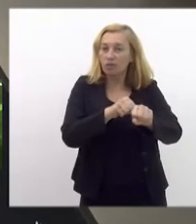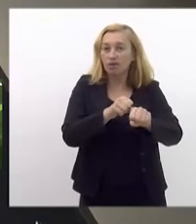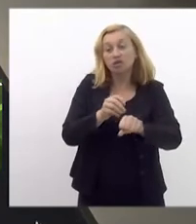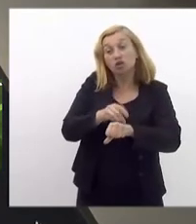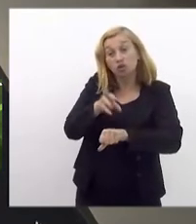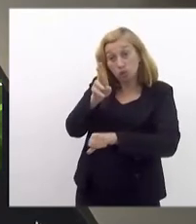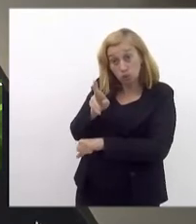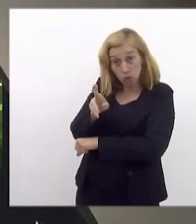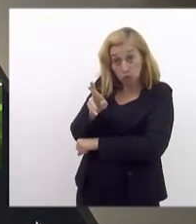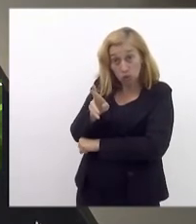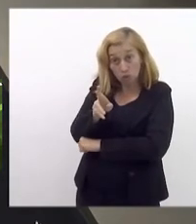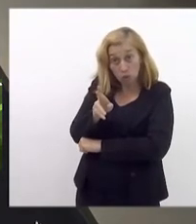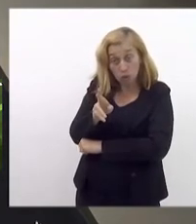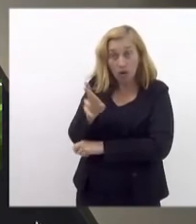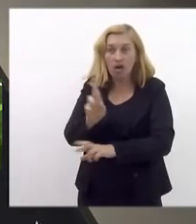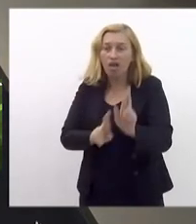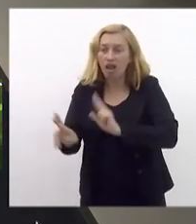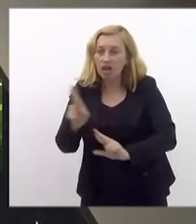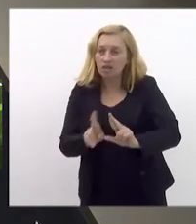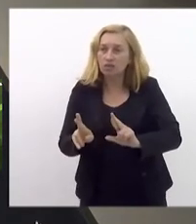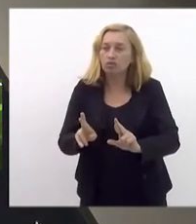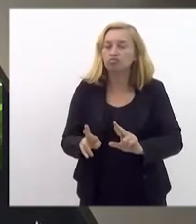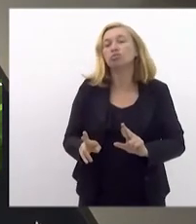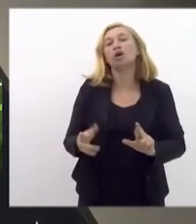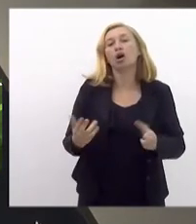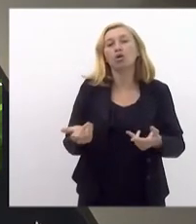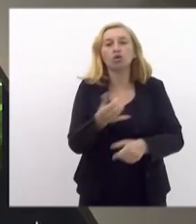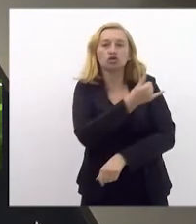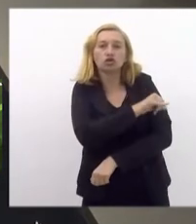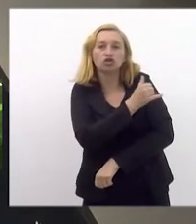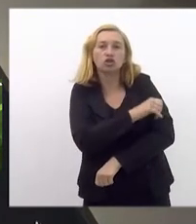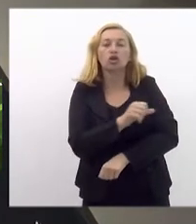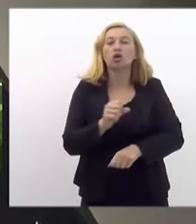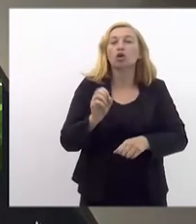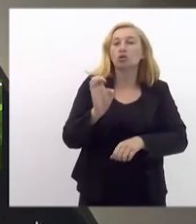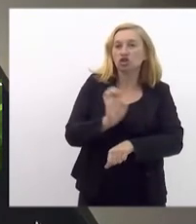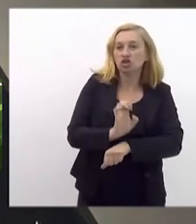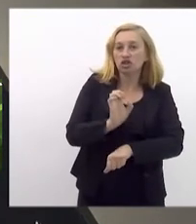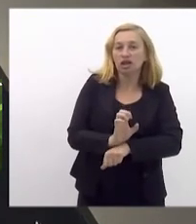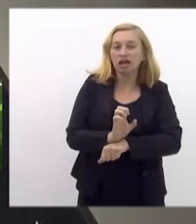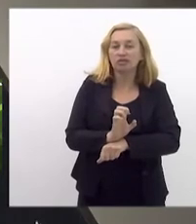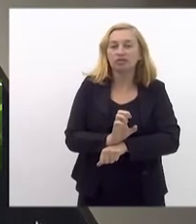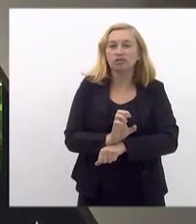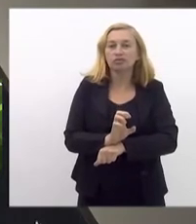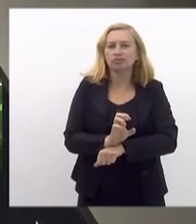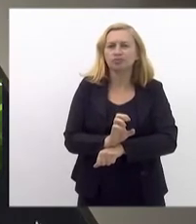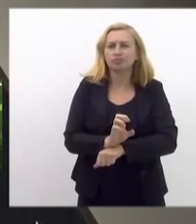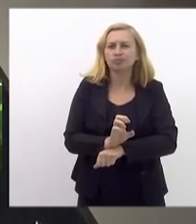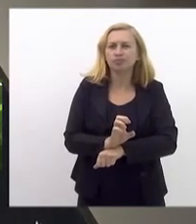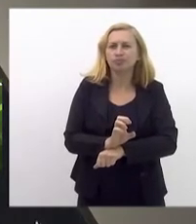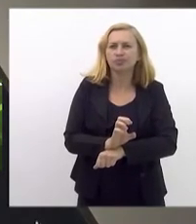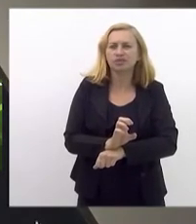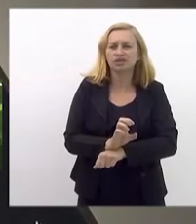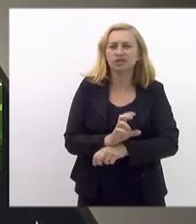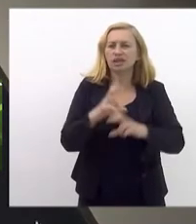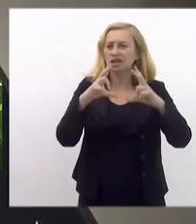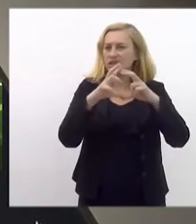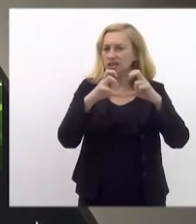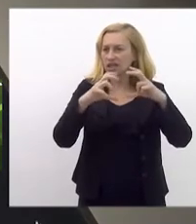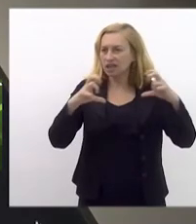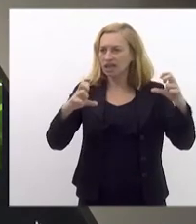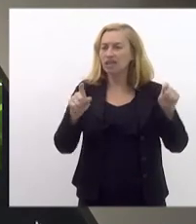doutores, em relação ao Rio de Janeiro. O Estado de Santa Catarina é um exemplo bom também de diversificação da